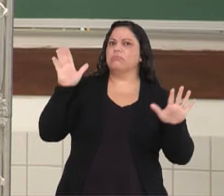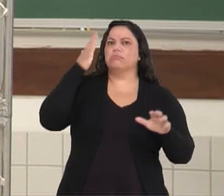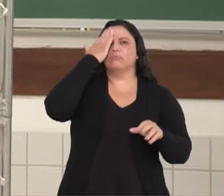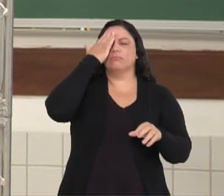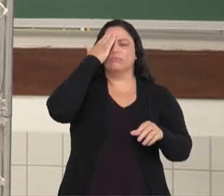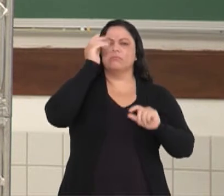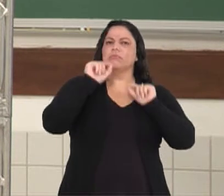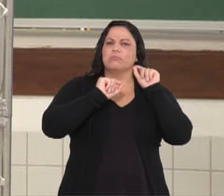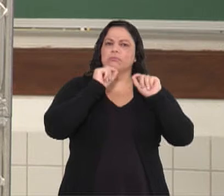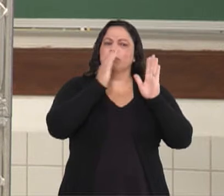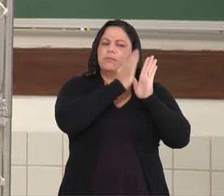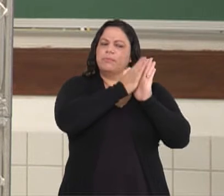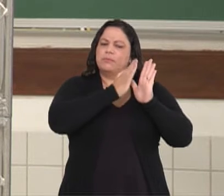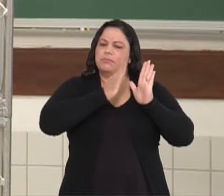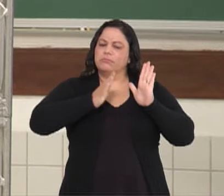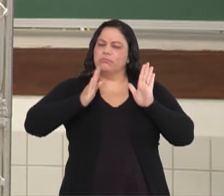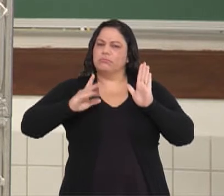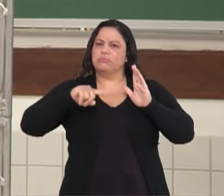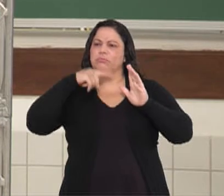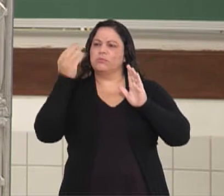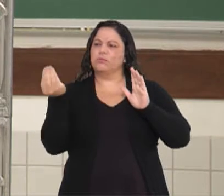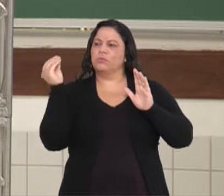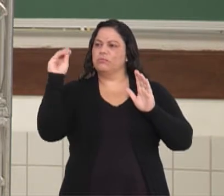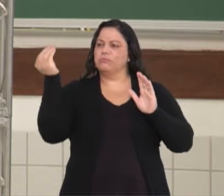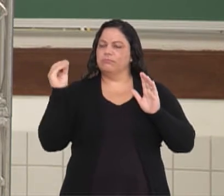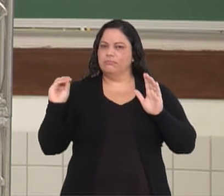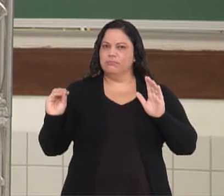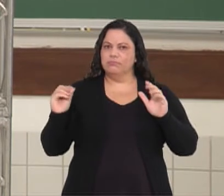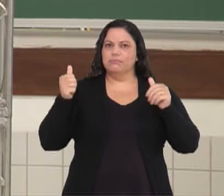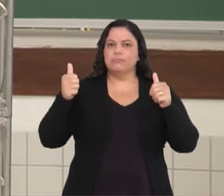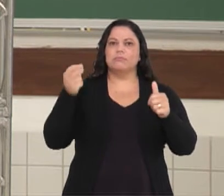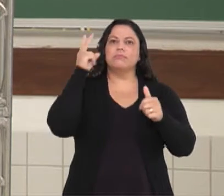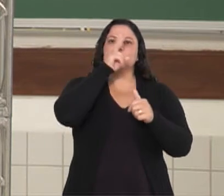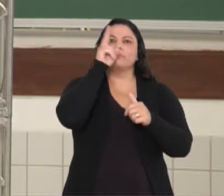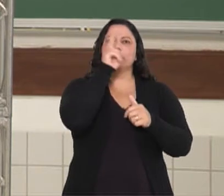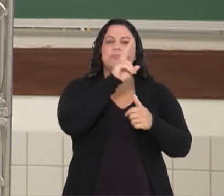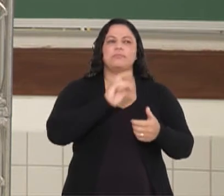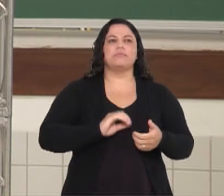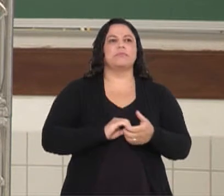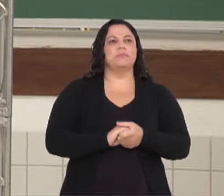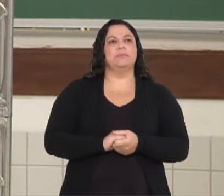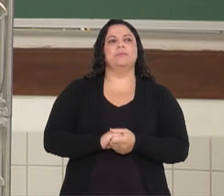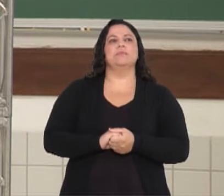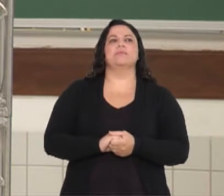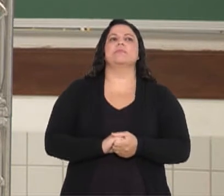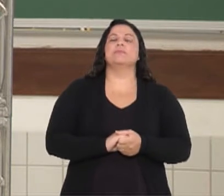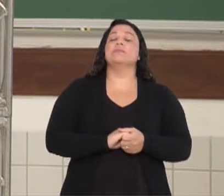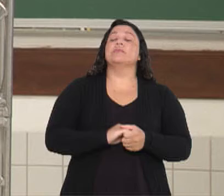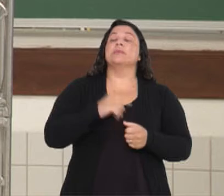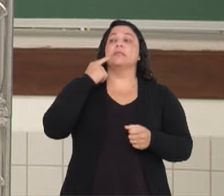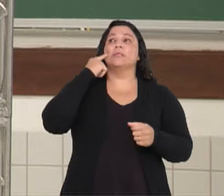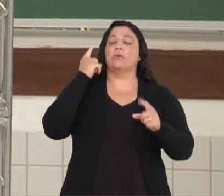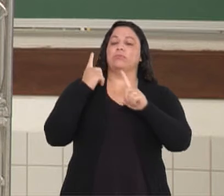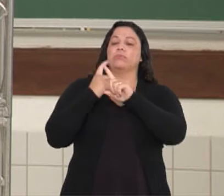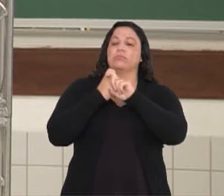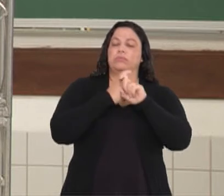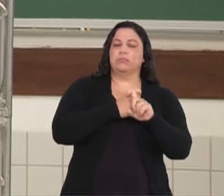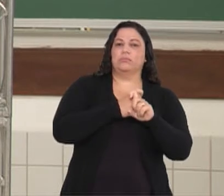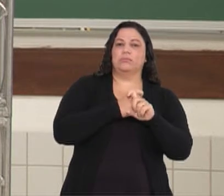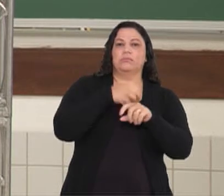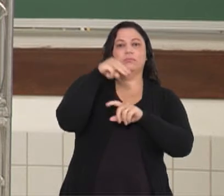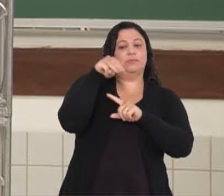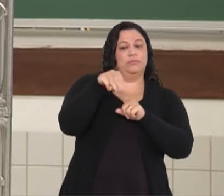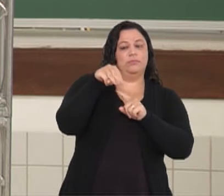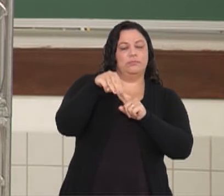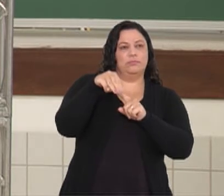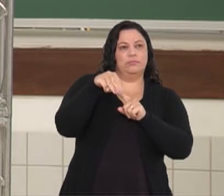ver o passo a passo, depois a gente coloca na chave, só para relembrar como é que faz. Muito bem, vamos efetuar a divisão entre esses dois polinômios, o m